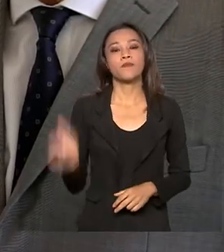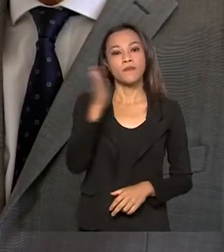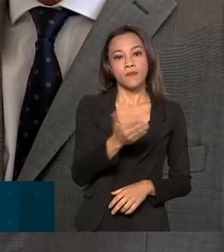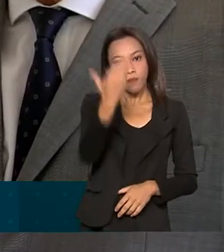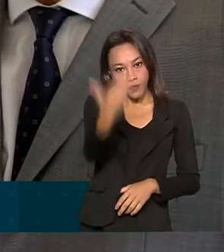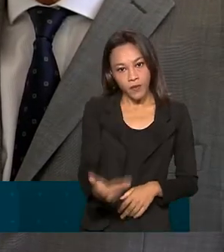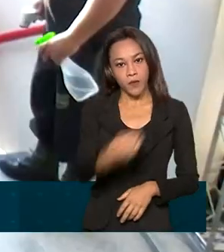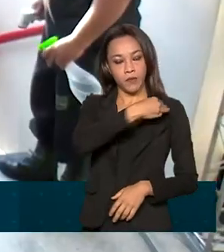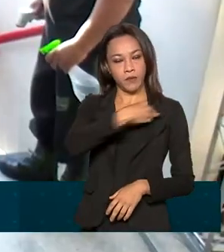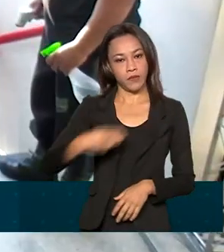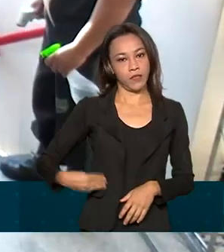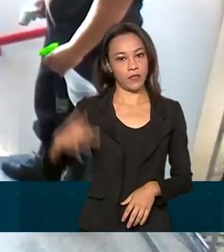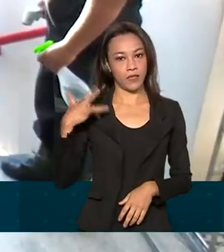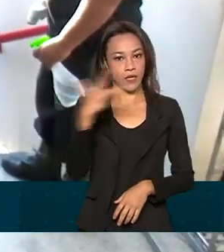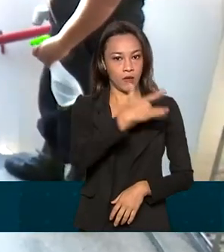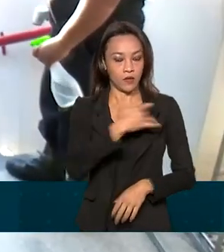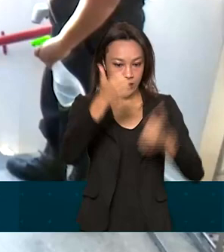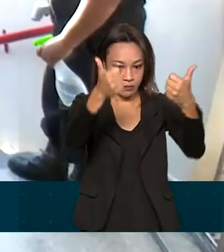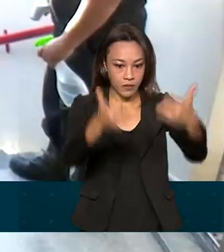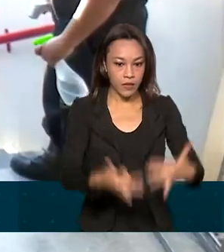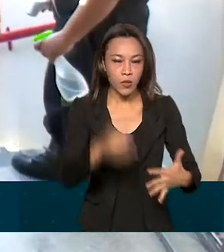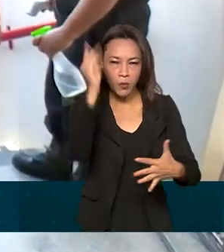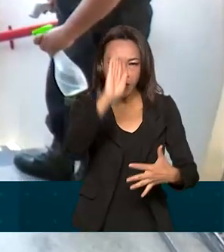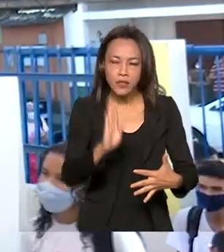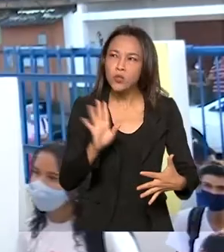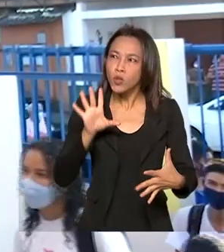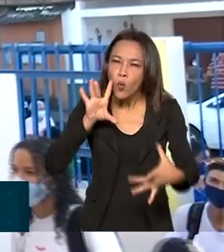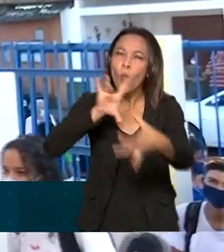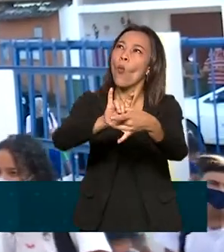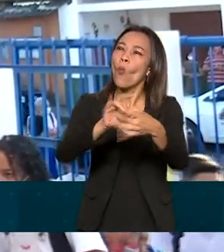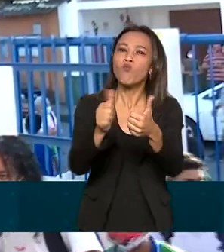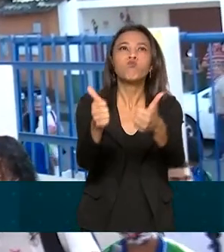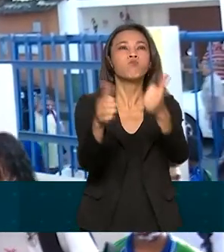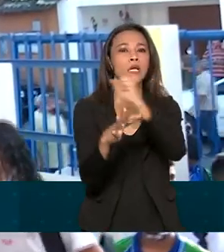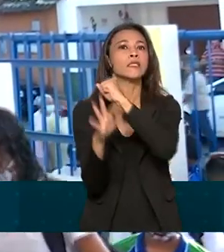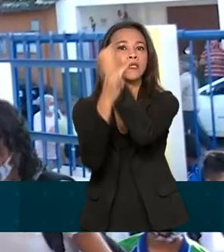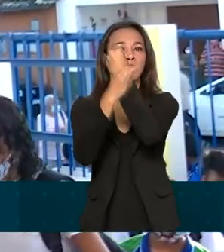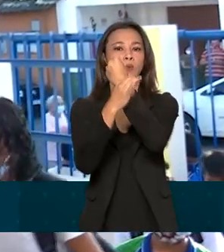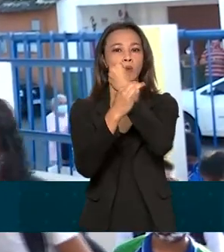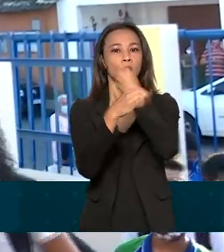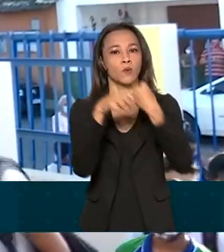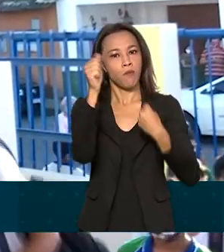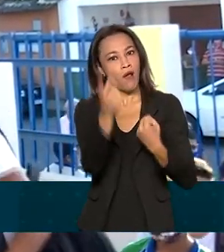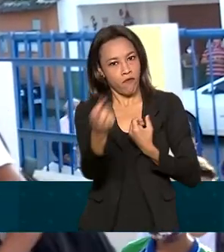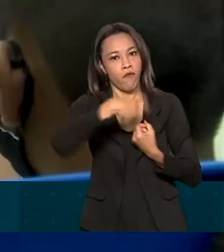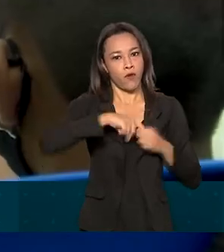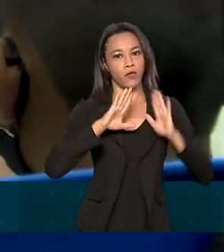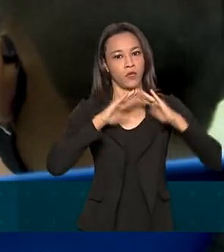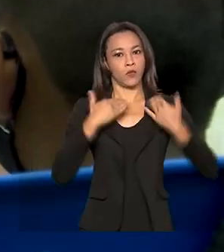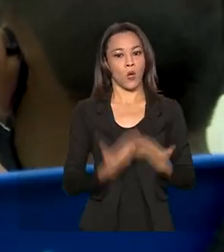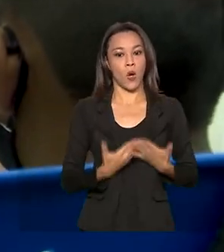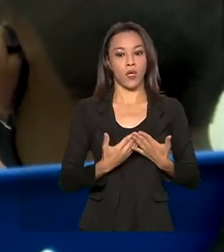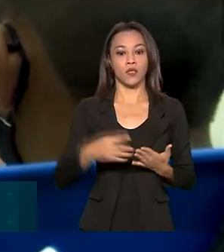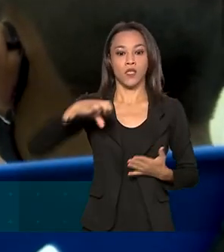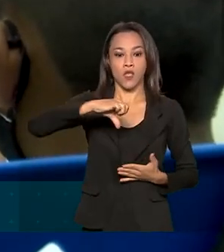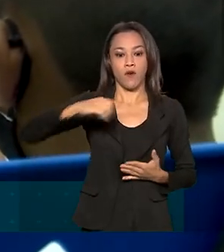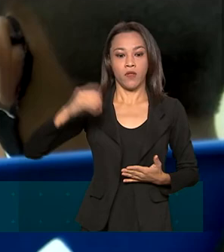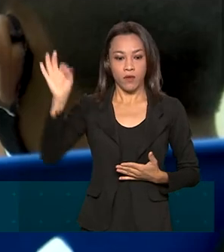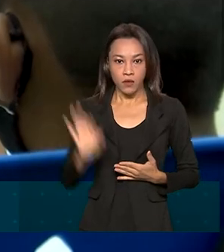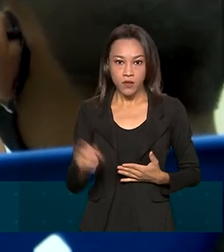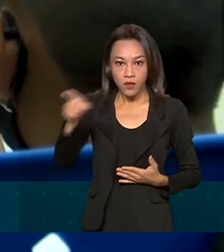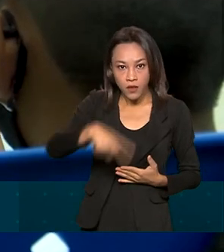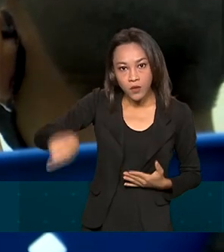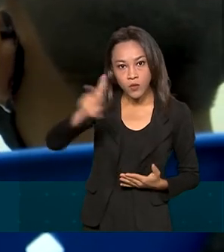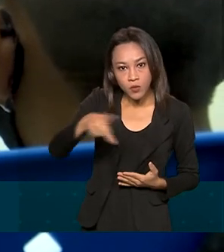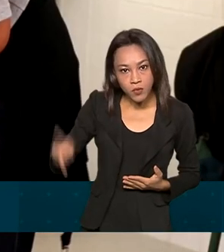da Saúde, o Brasil já tem um cenário seguro para a volta às aulas, com 80% dos professores da educação